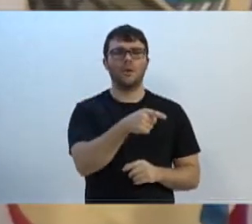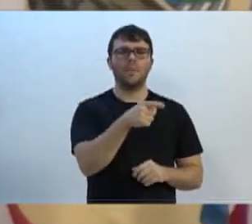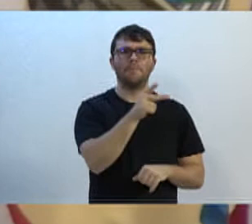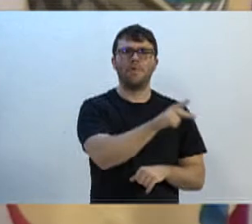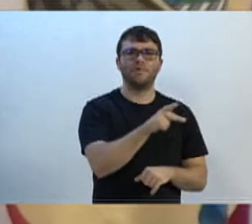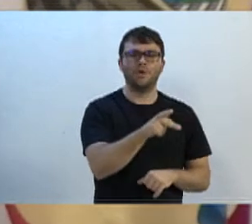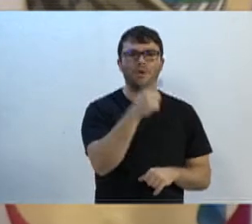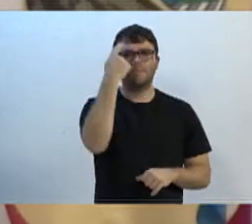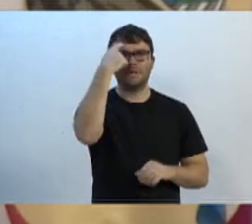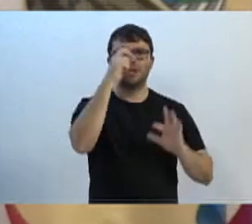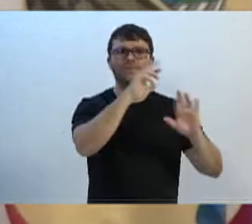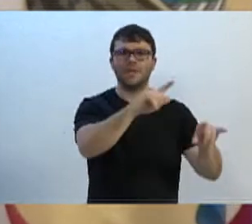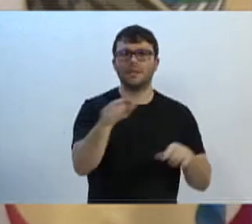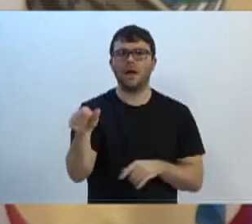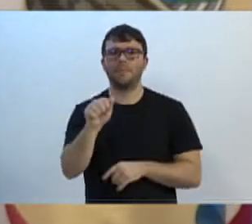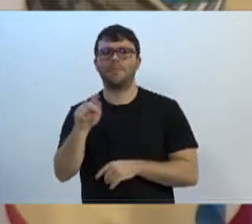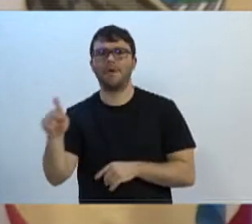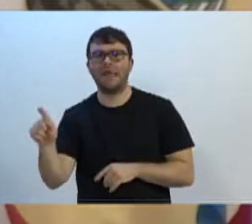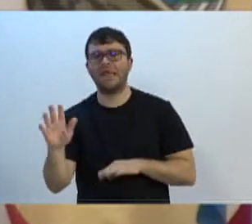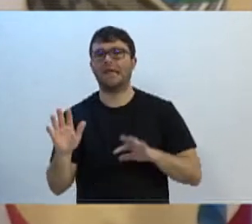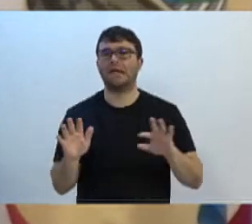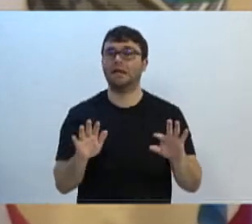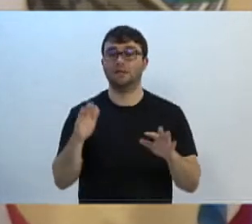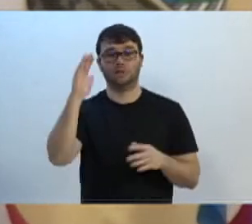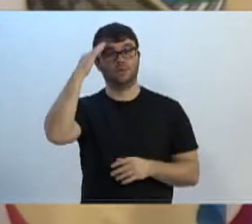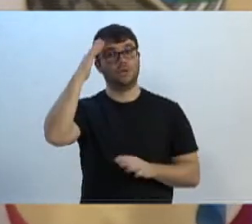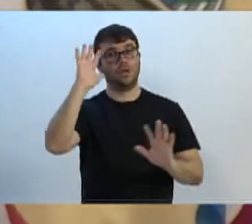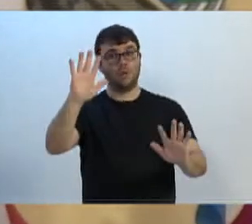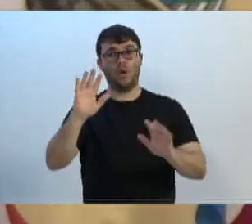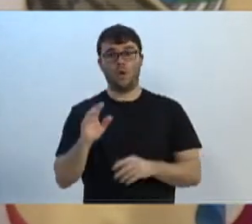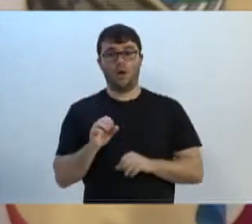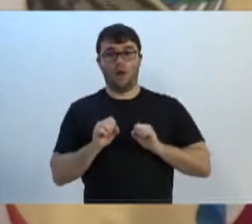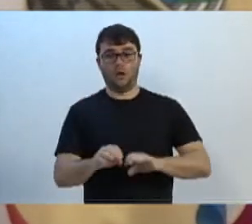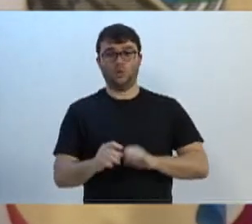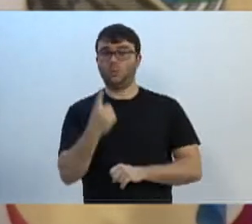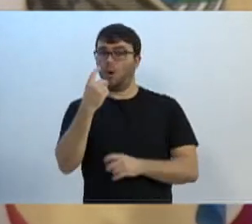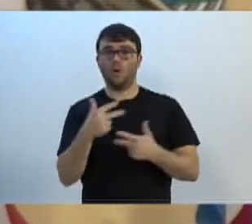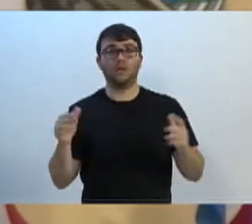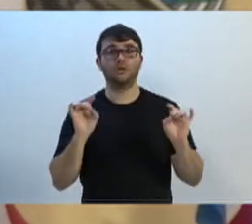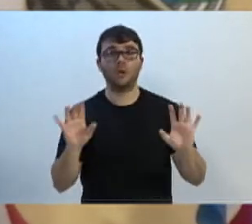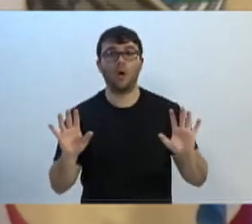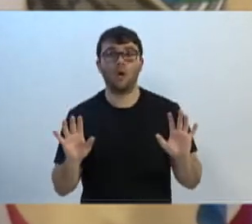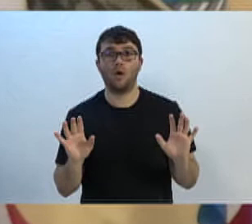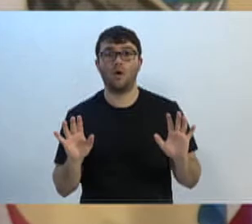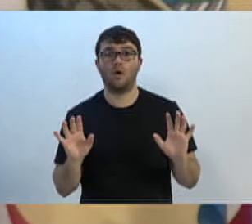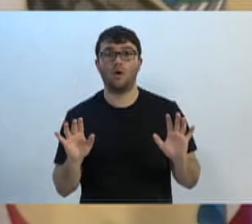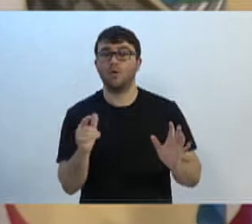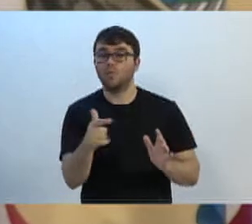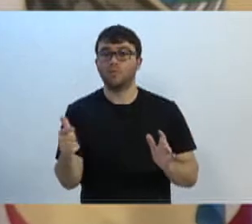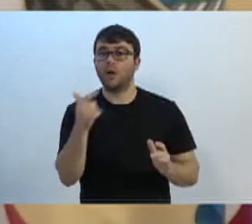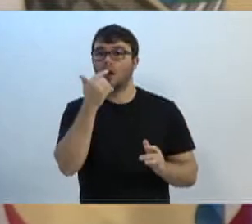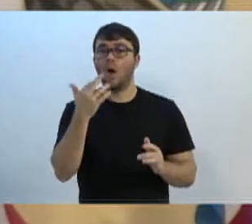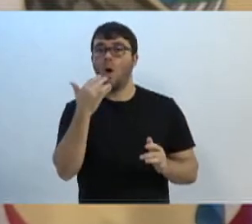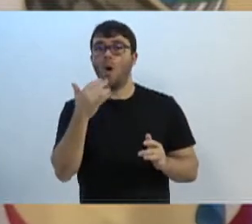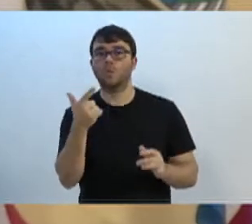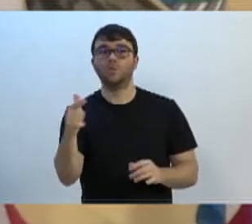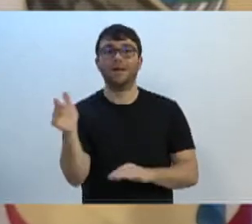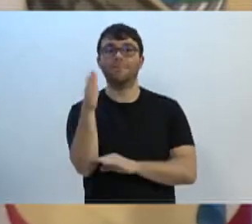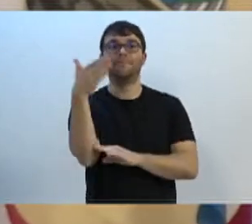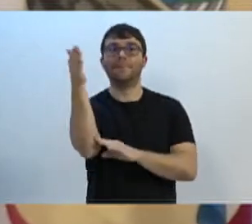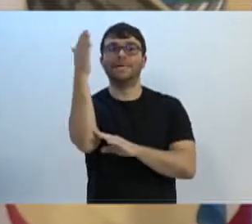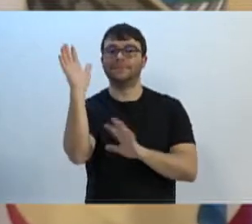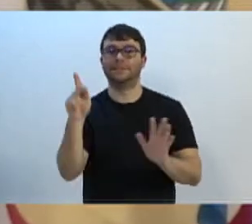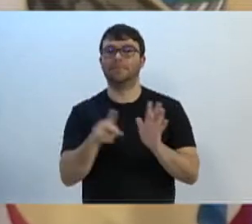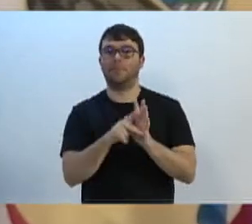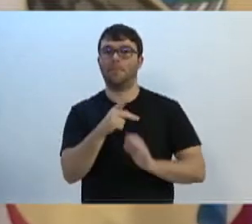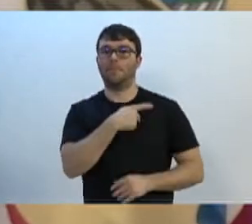a bandeira muitas vezes da pp e eu pensei Ué não estão entendendo educação é uma coisa só educação não tem cor e Bandeira partidária